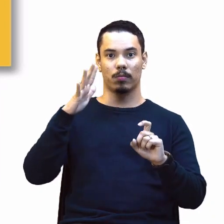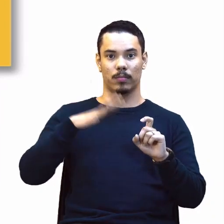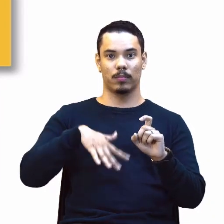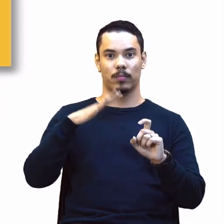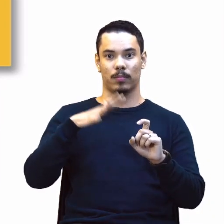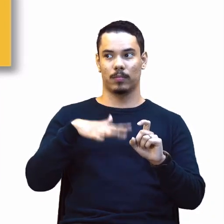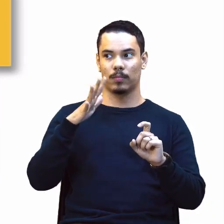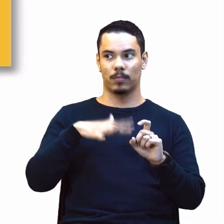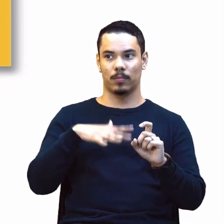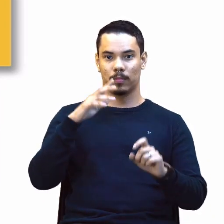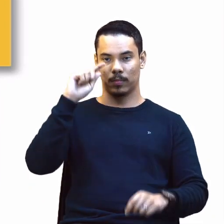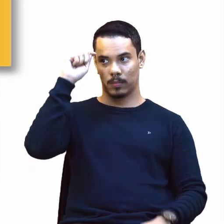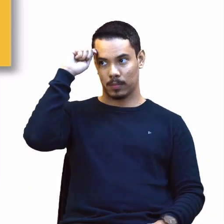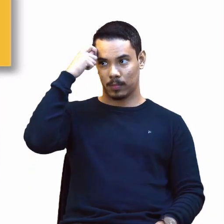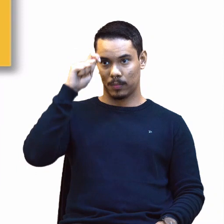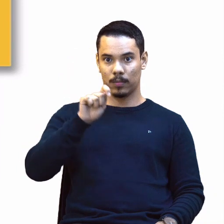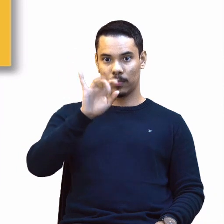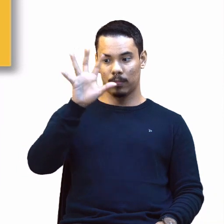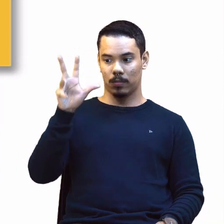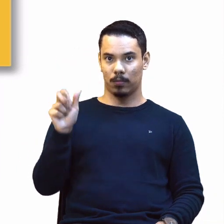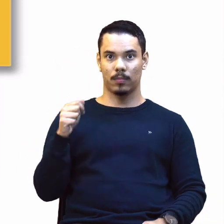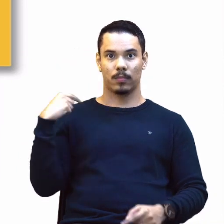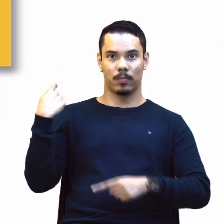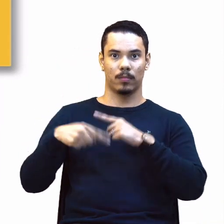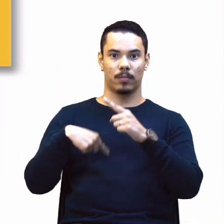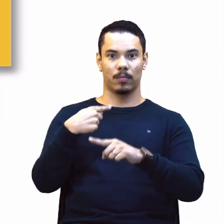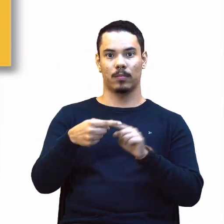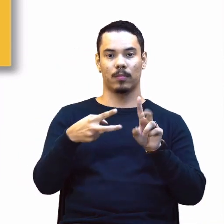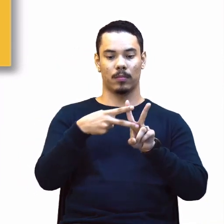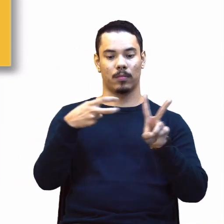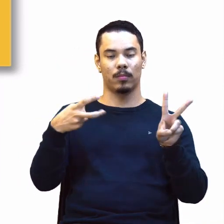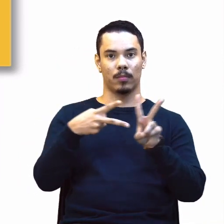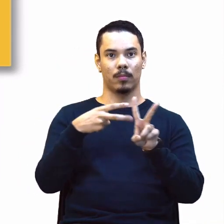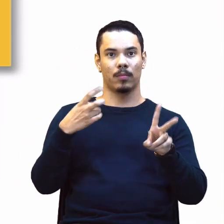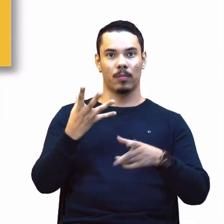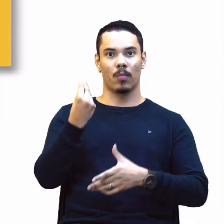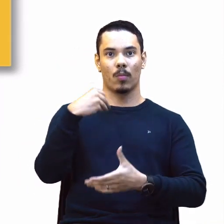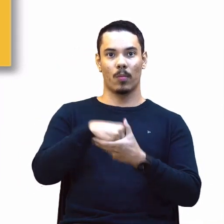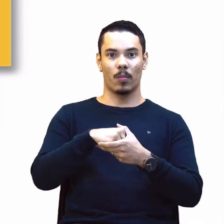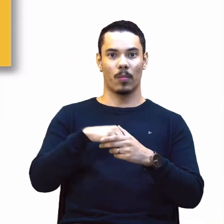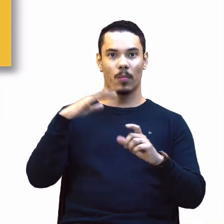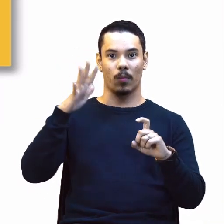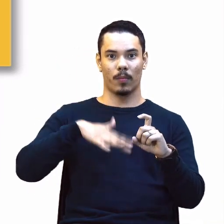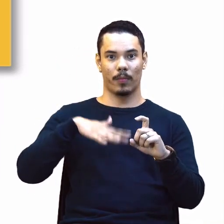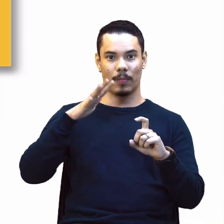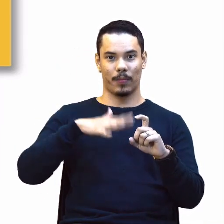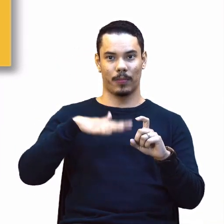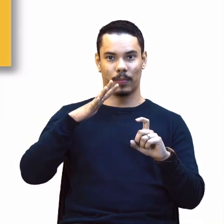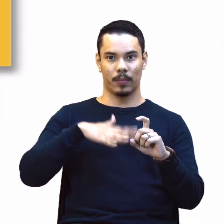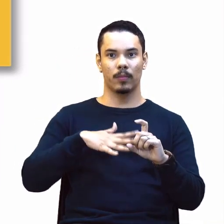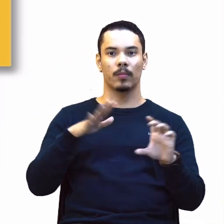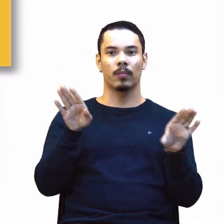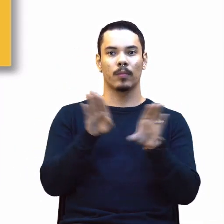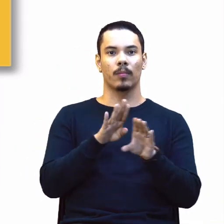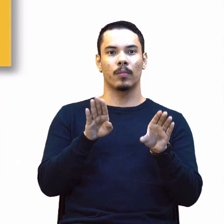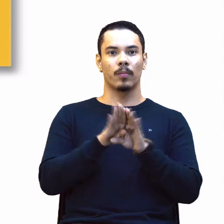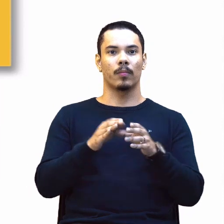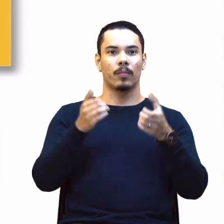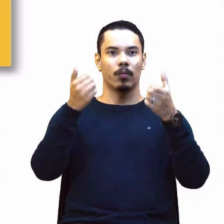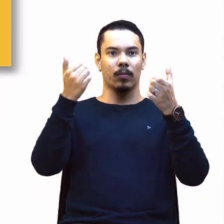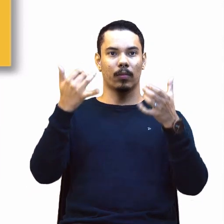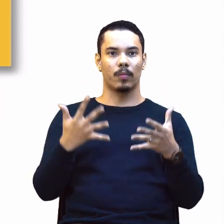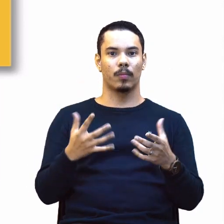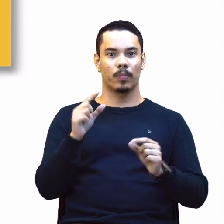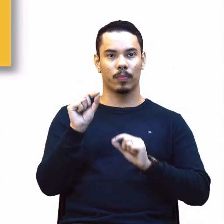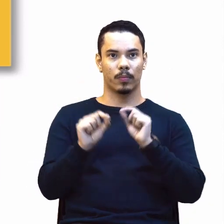africanas, afrodescendentes e indígenas, no âmbito da mitologia, ok? Vamos ver também a origem do